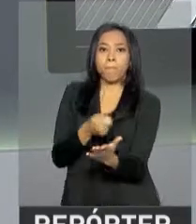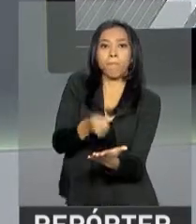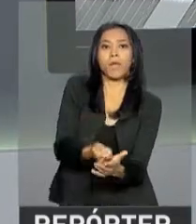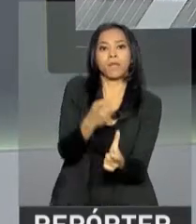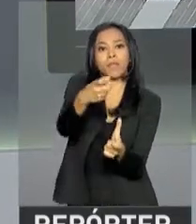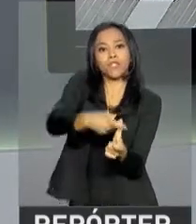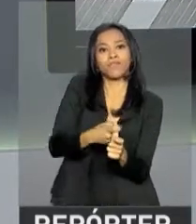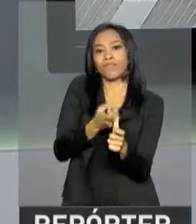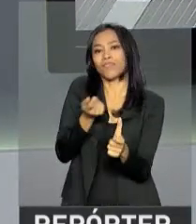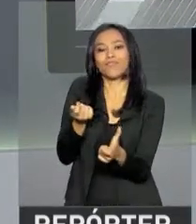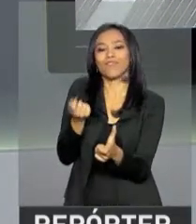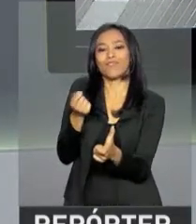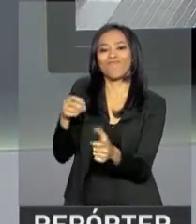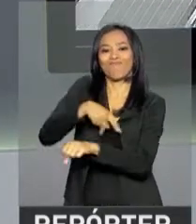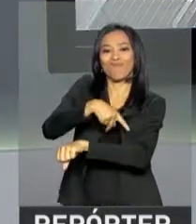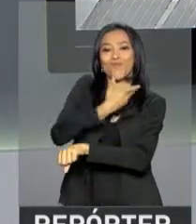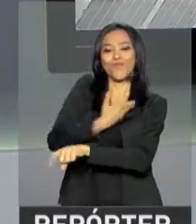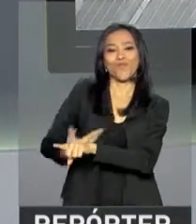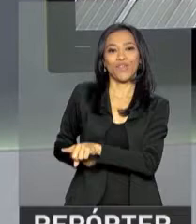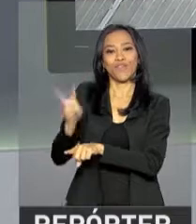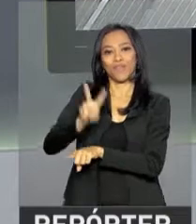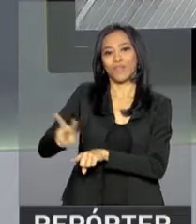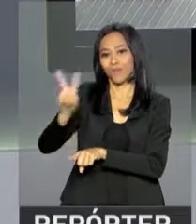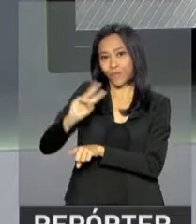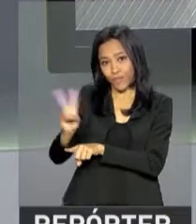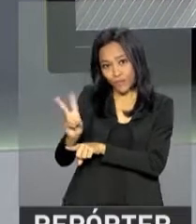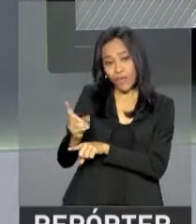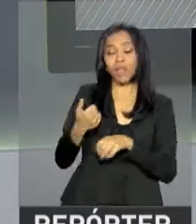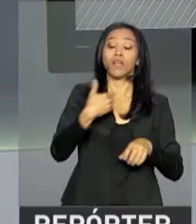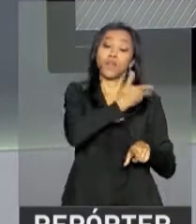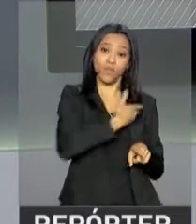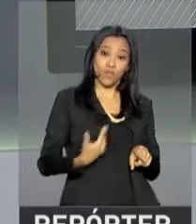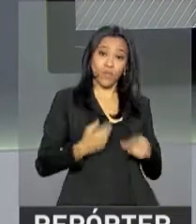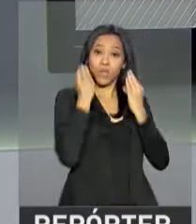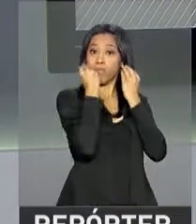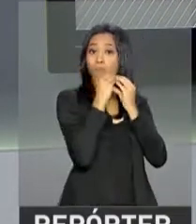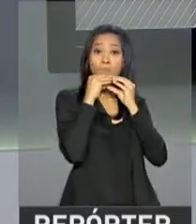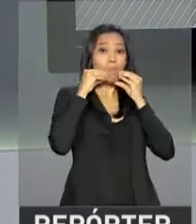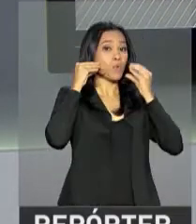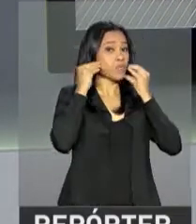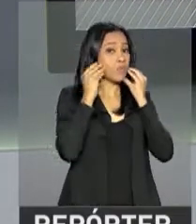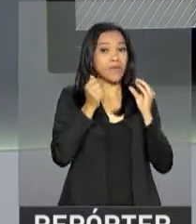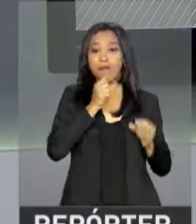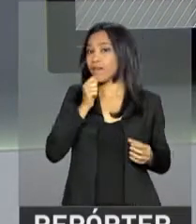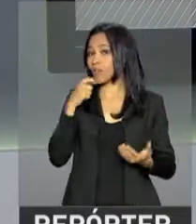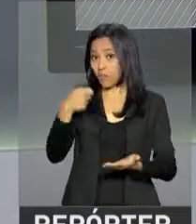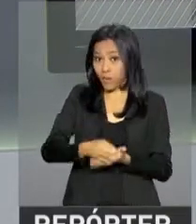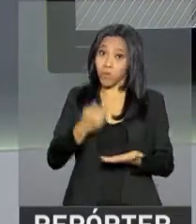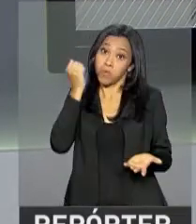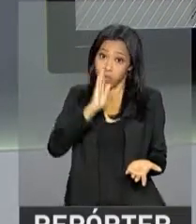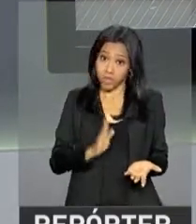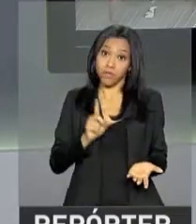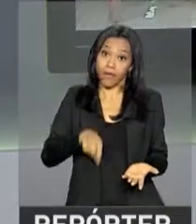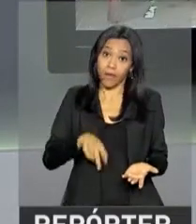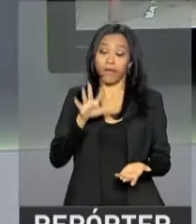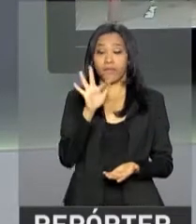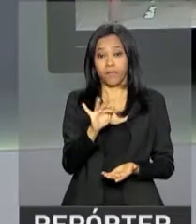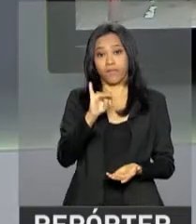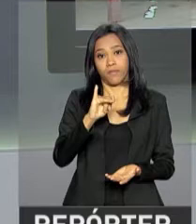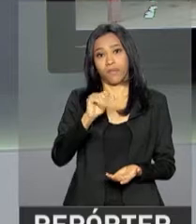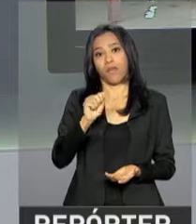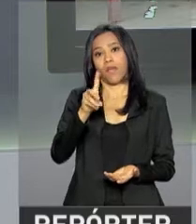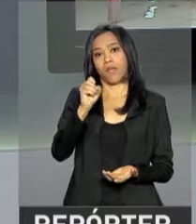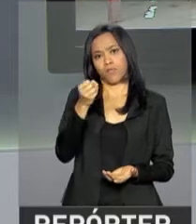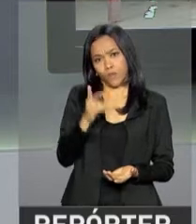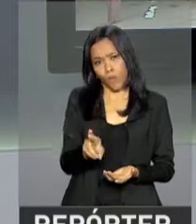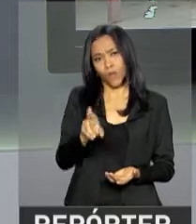pagas pelos governos da venezuela e de moçambique dívidas que o governo brasileiro era fiador nós vamos então conversar com o repórter